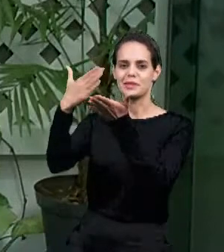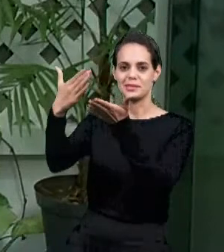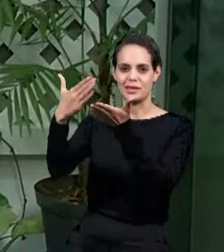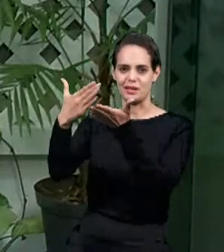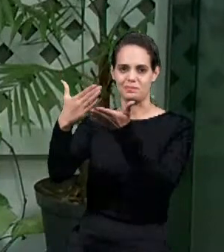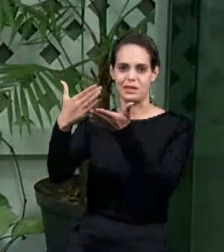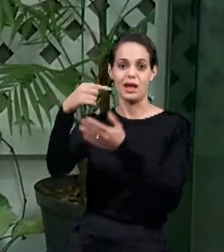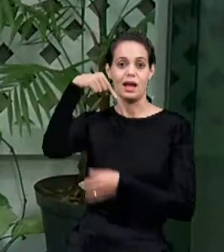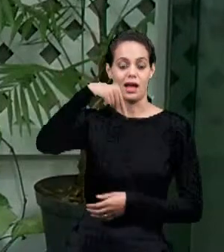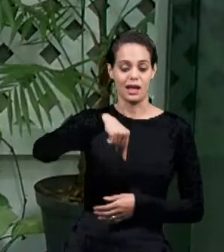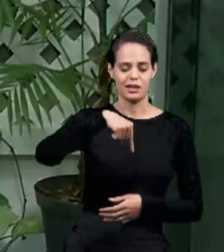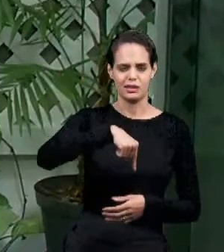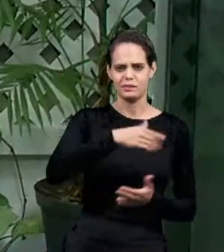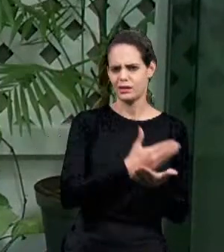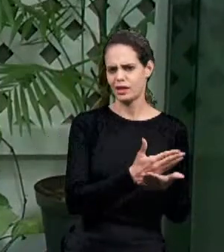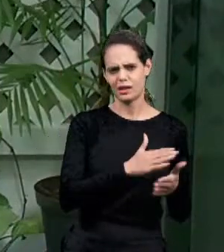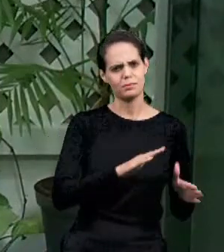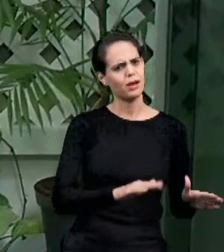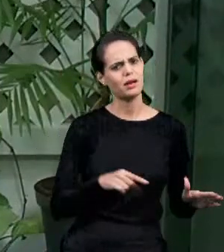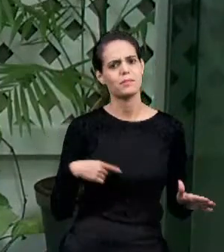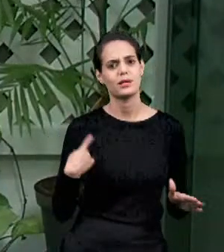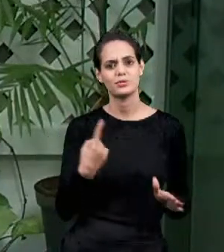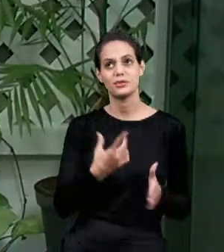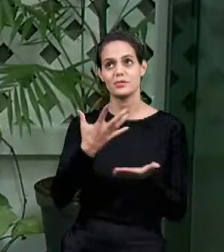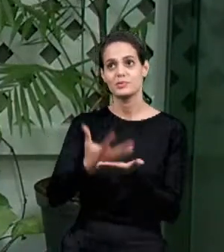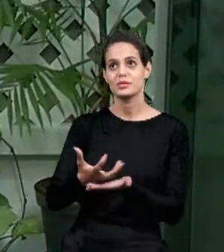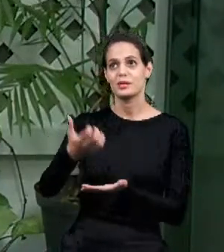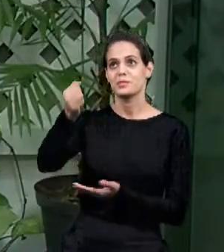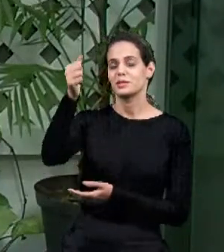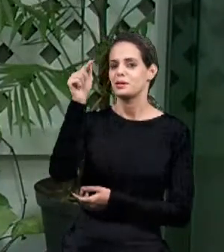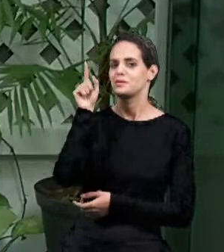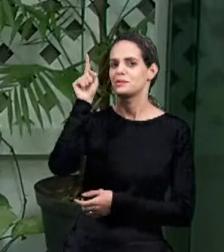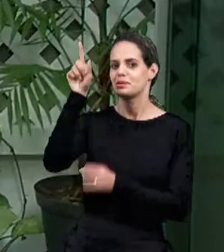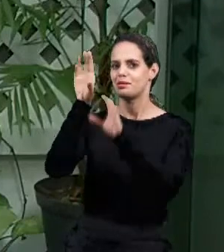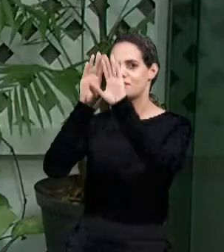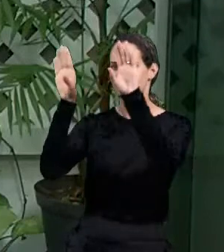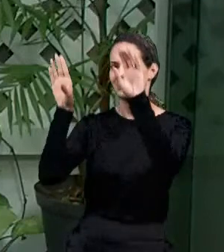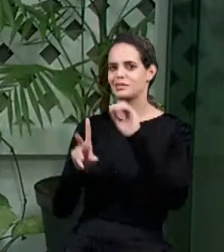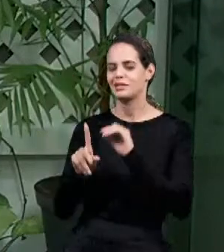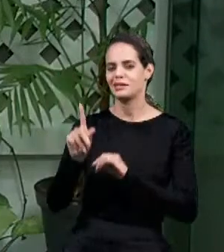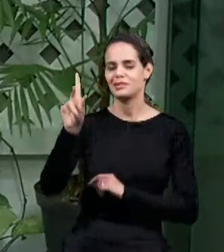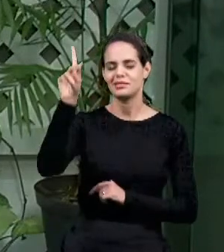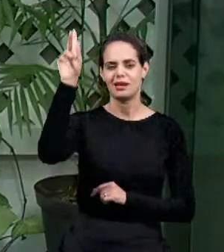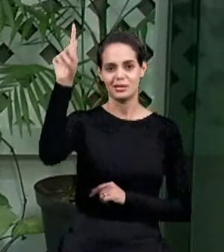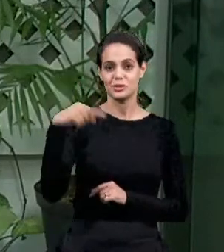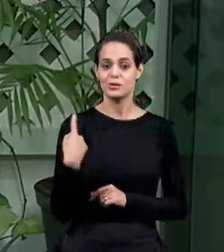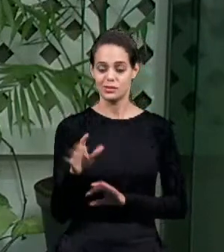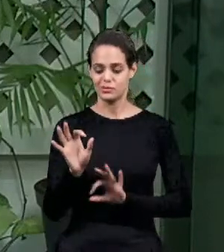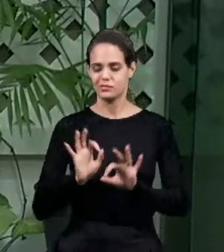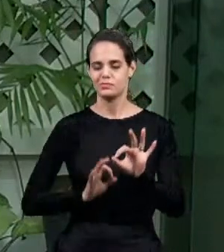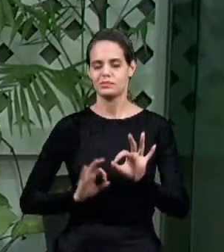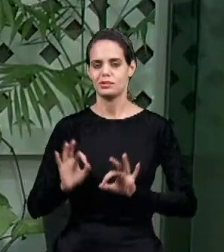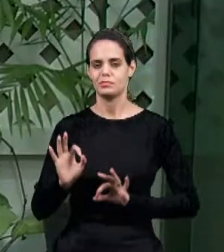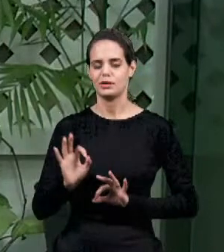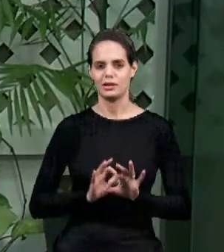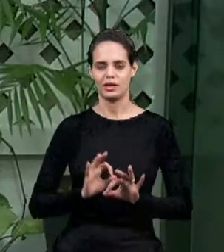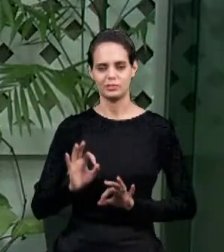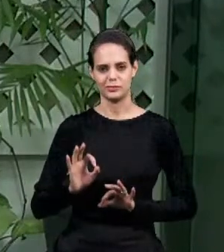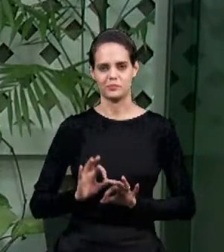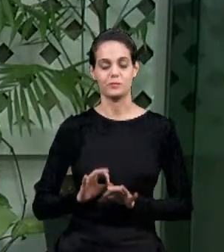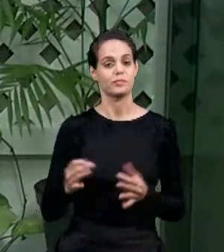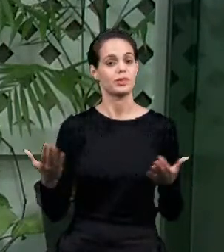vencer, vamos transcender. E para isso, nada mais importante, nada